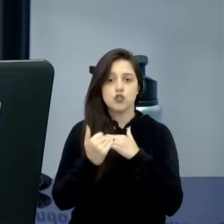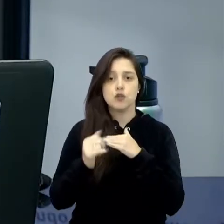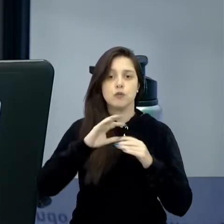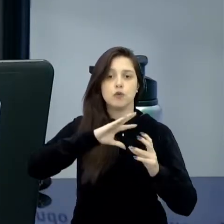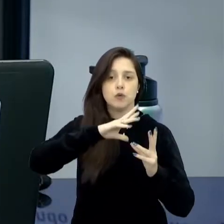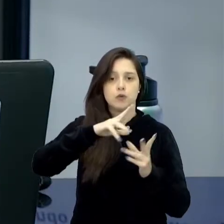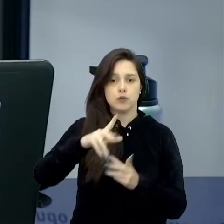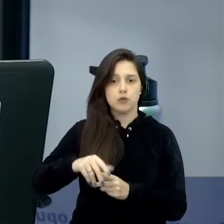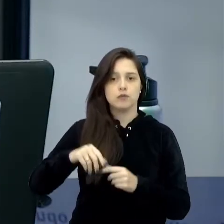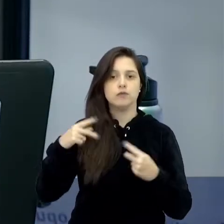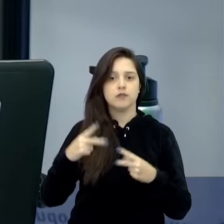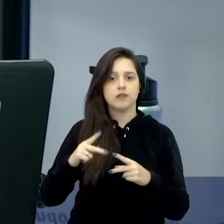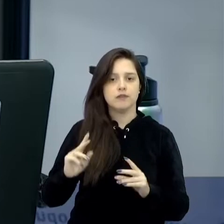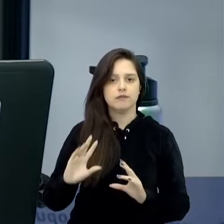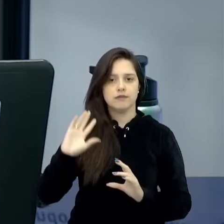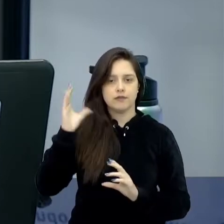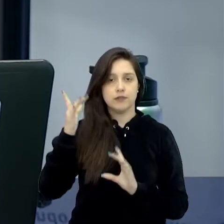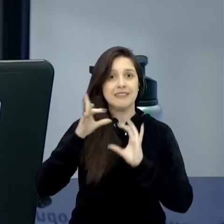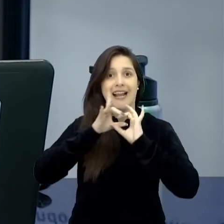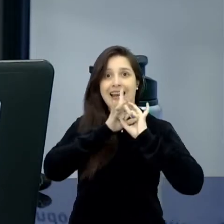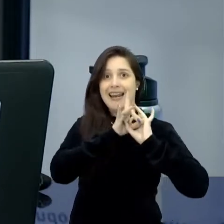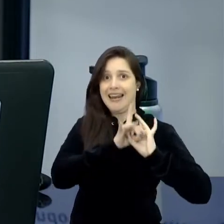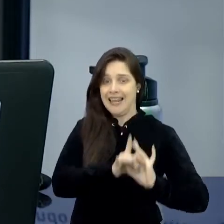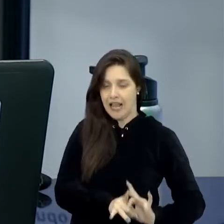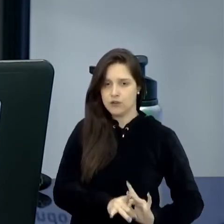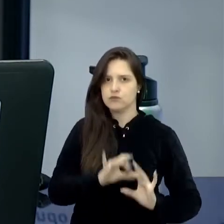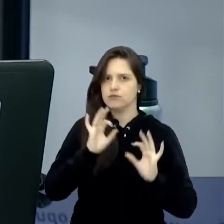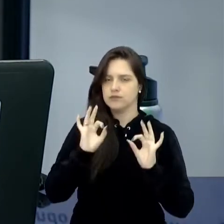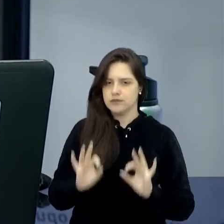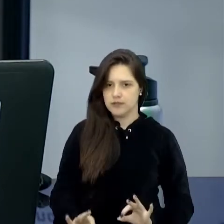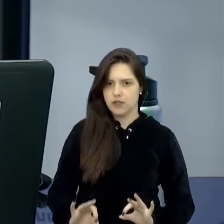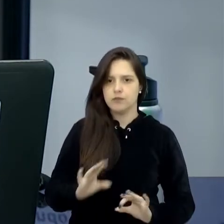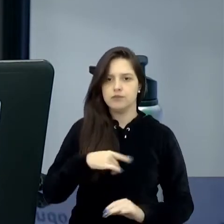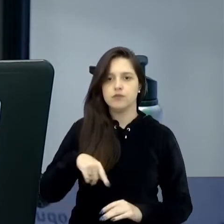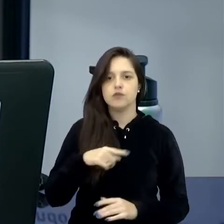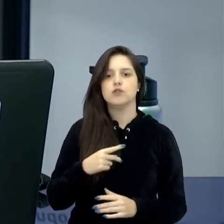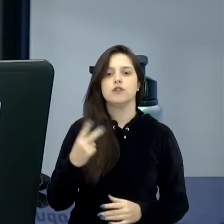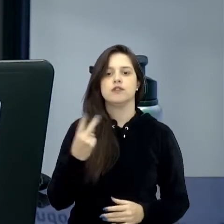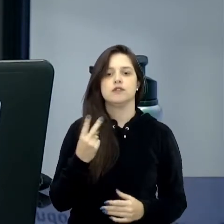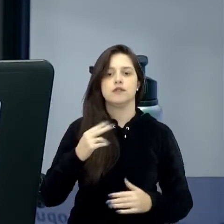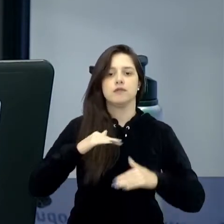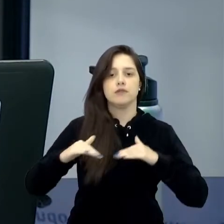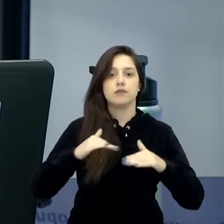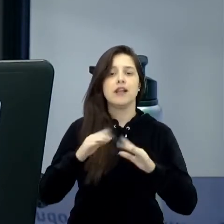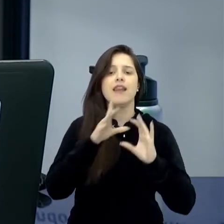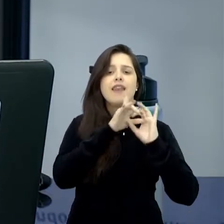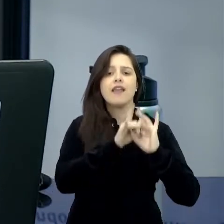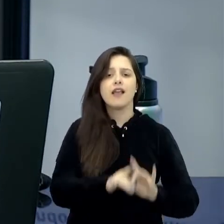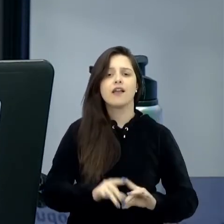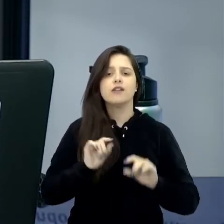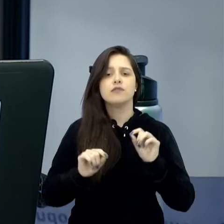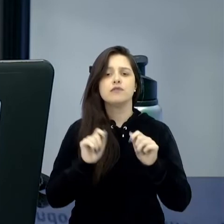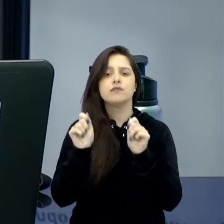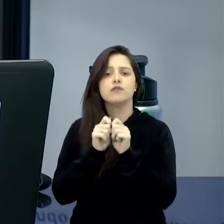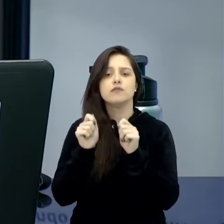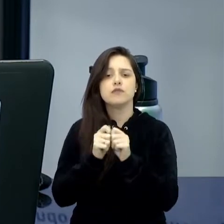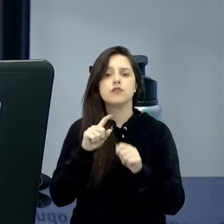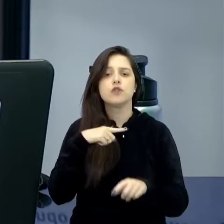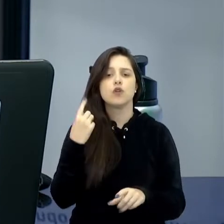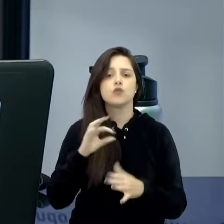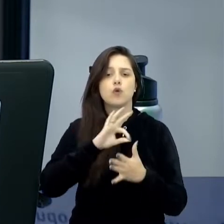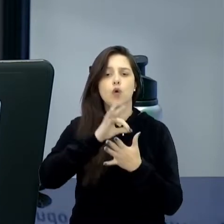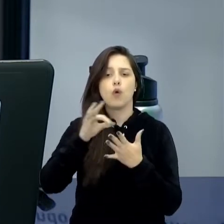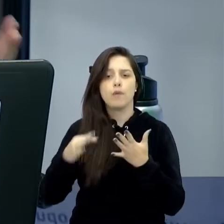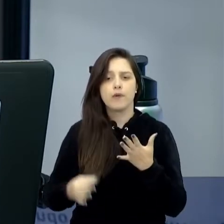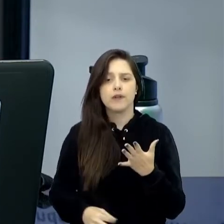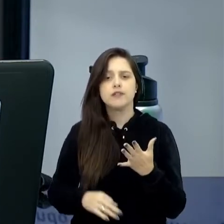Mundo Tudo Está Interligado, certo? Já que no mundo tudo está interligado, a gente vai fazer aqui o nosso componente que